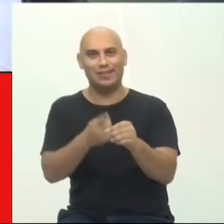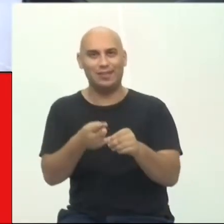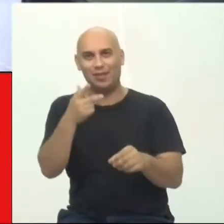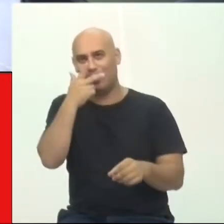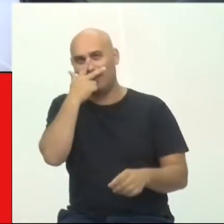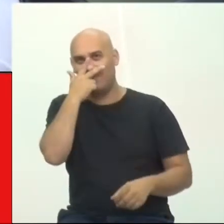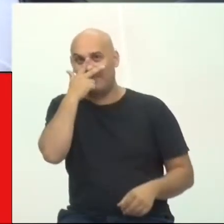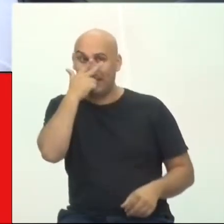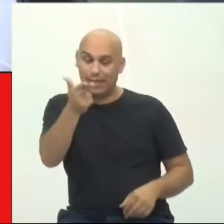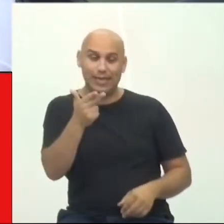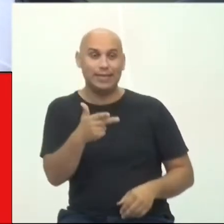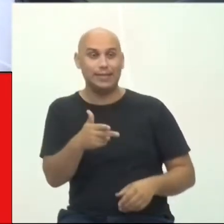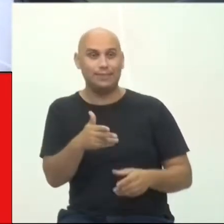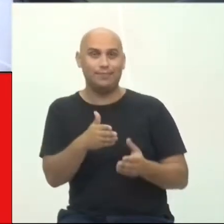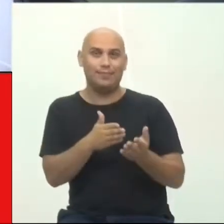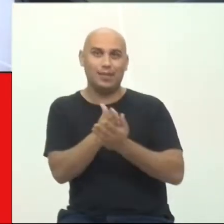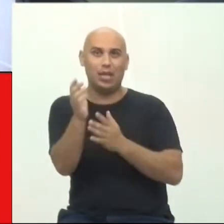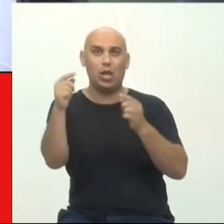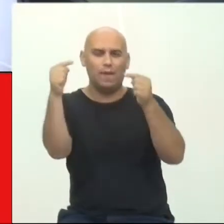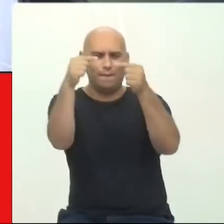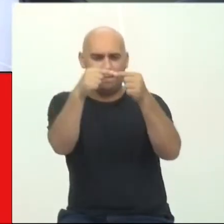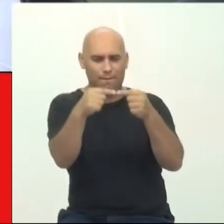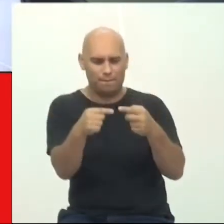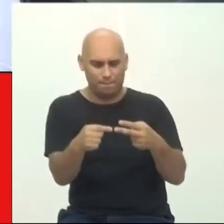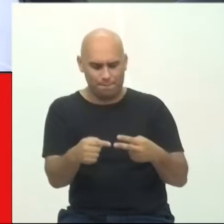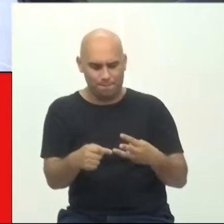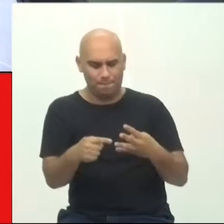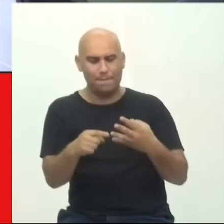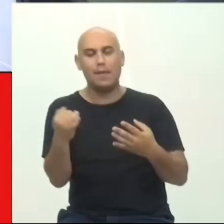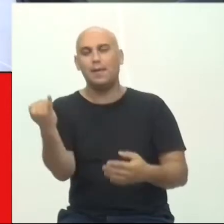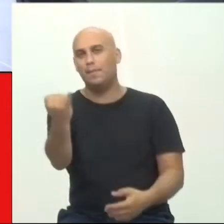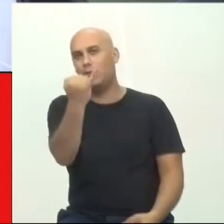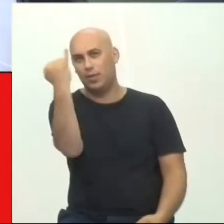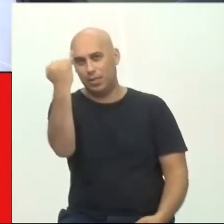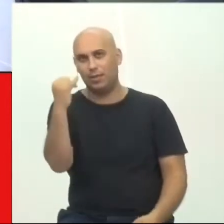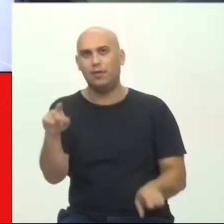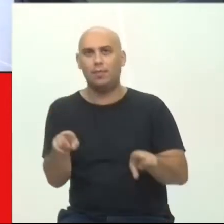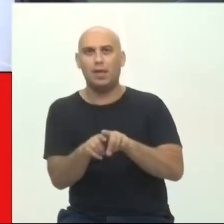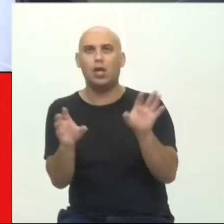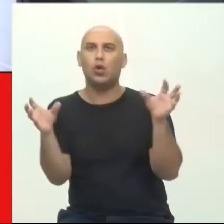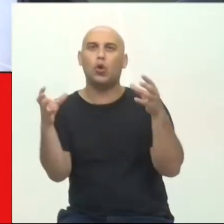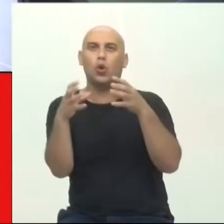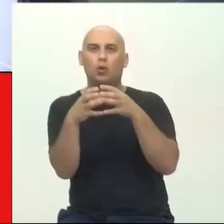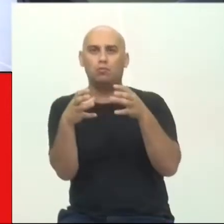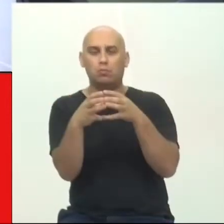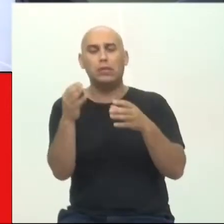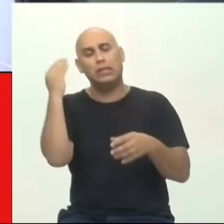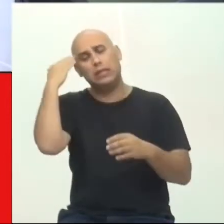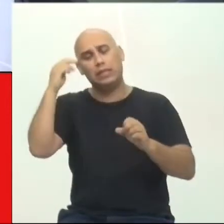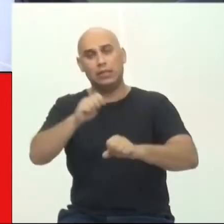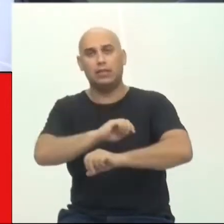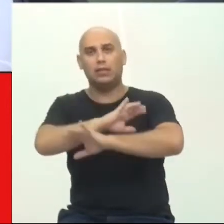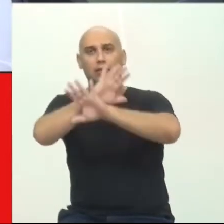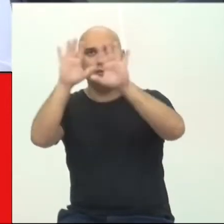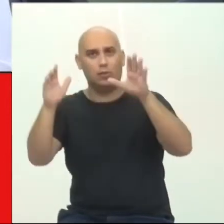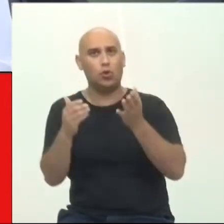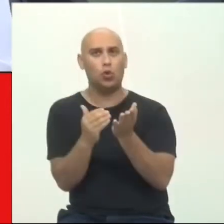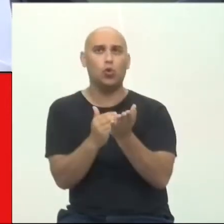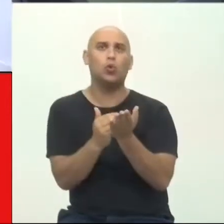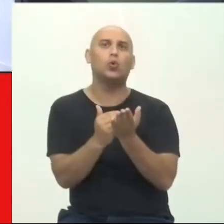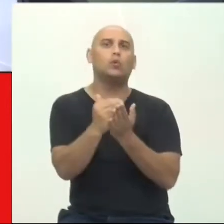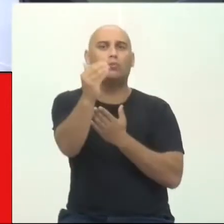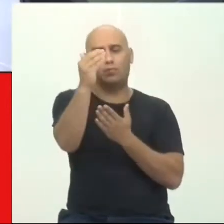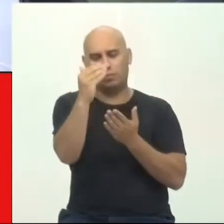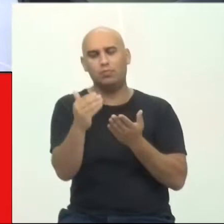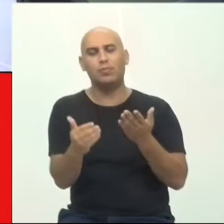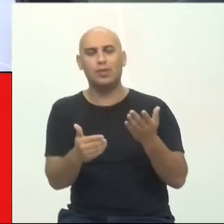cima disso daí. E a importância dessa comissão é exatamente isso, no meu modo de entender, é dar o pontapé inicial para o jogo,